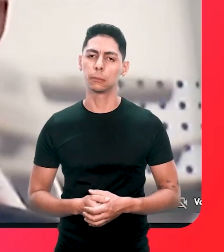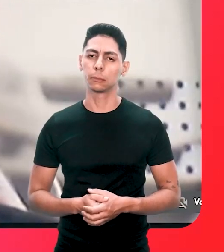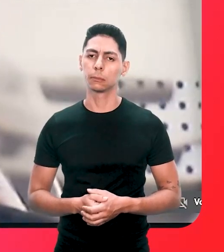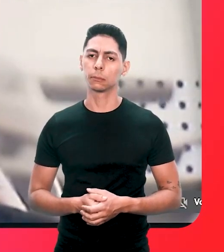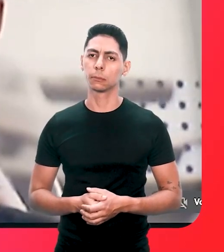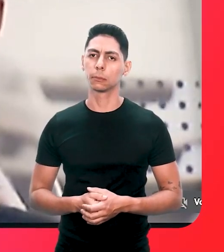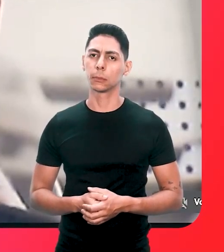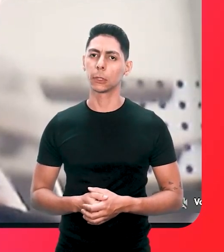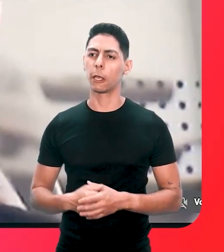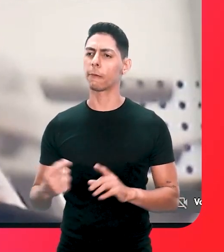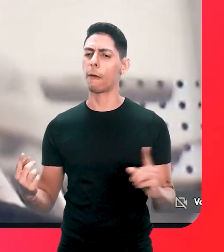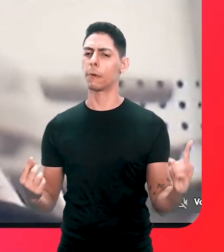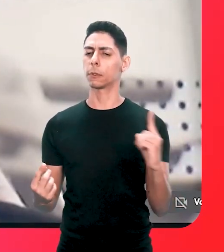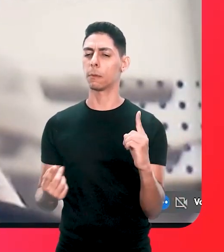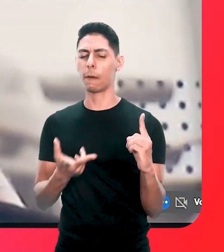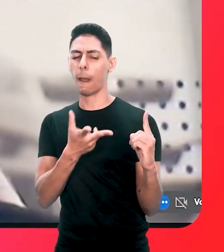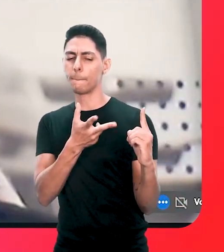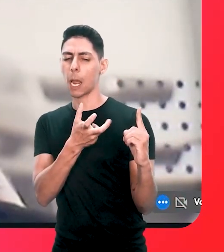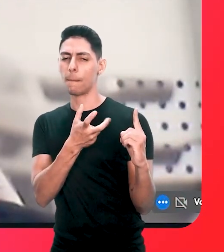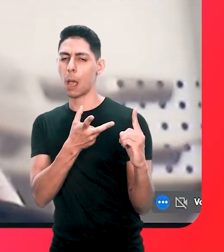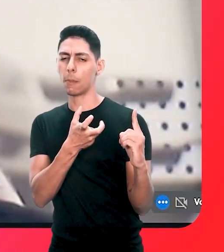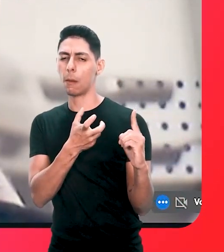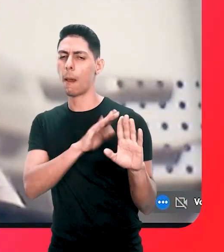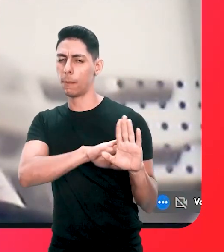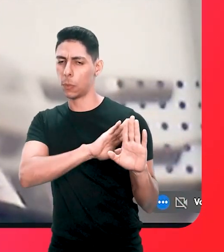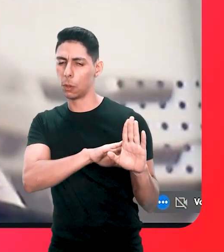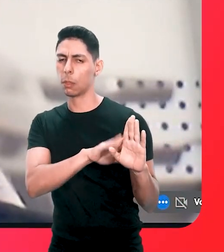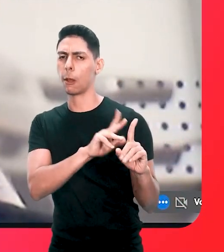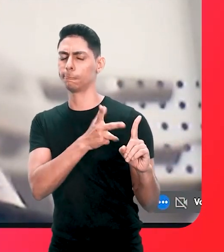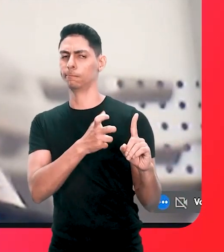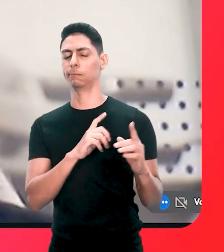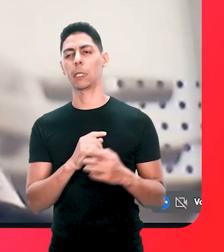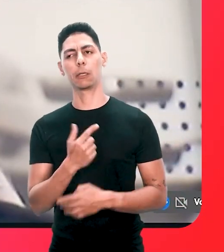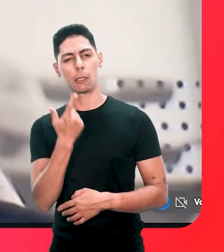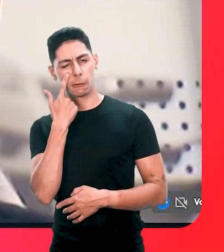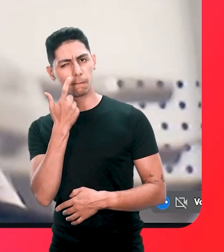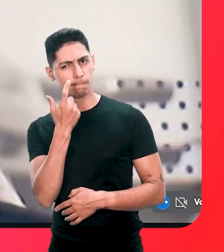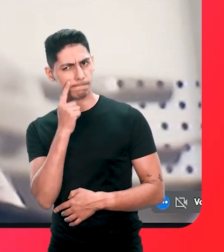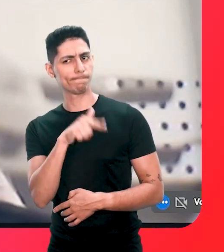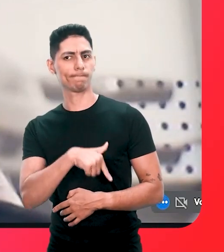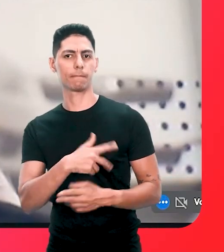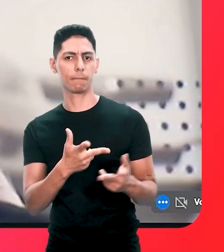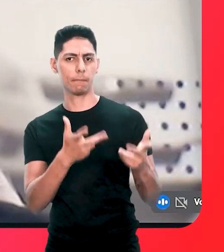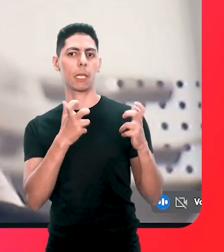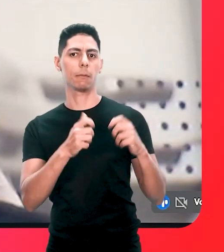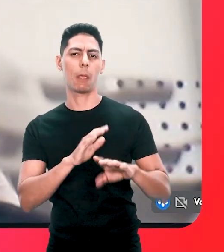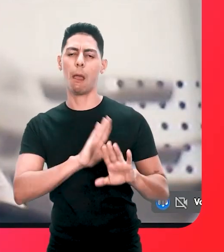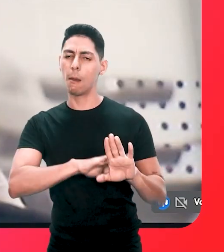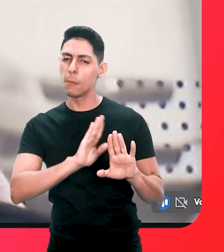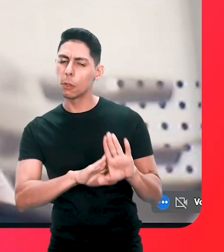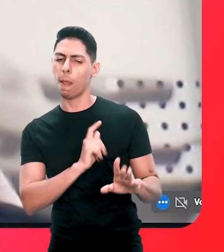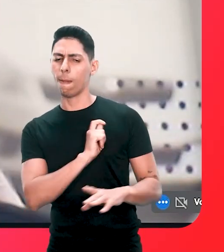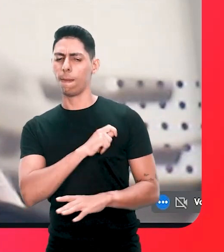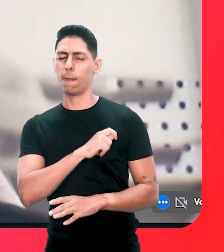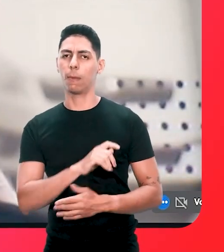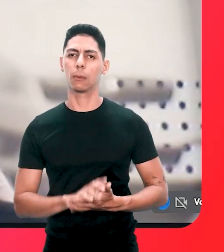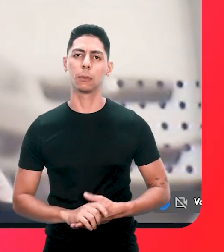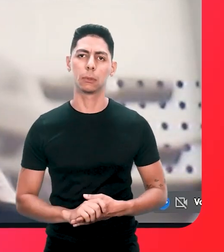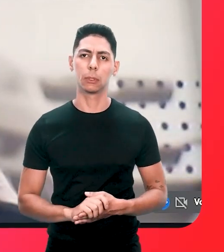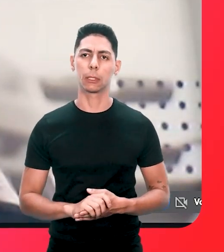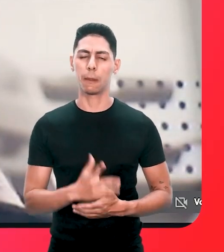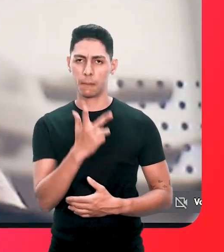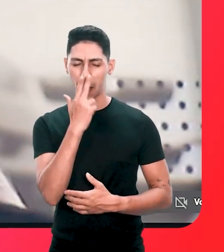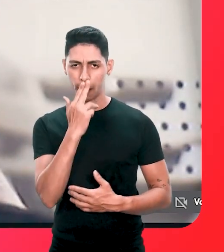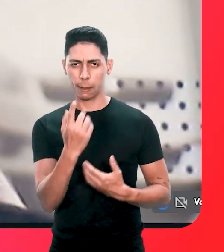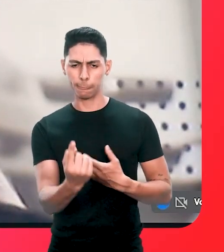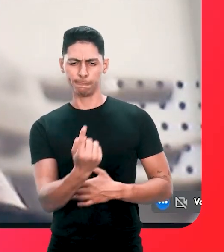escutando o que estava acontecendo. Isso era muito claro que tinha. Entre os nossos colegas, tinham... Infiltrados. Né,